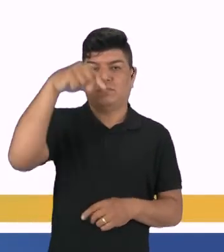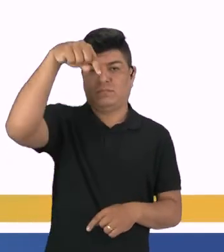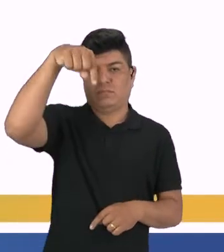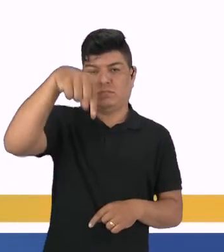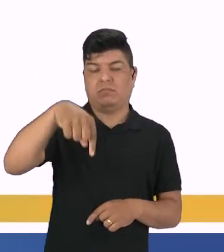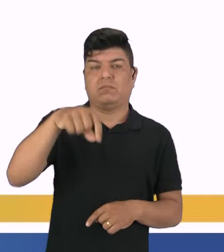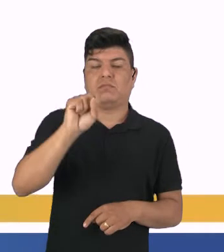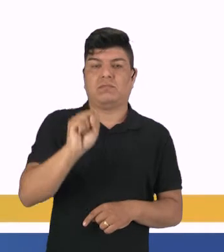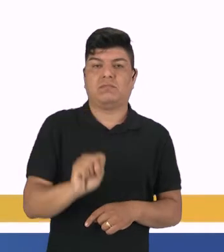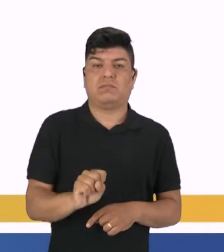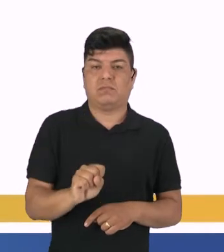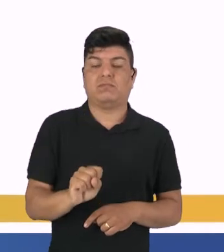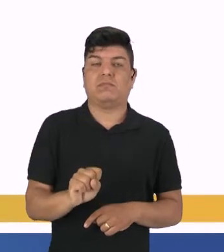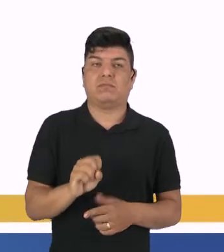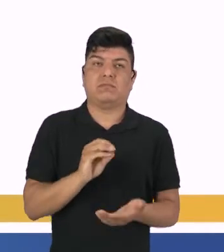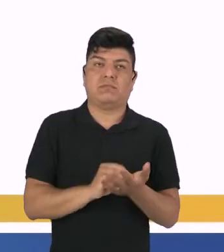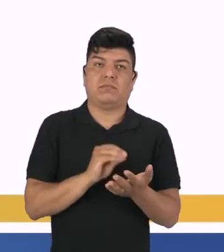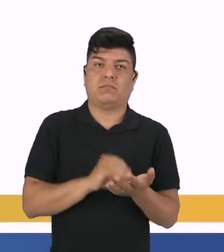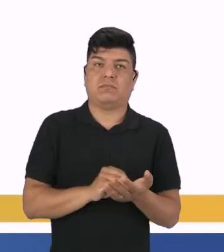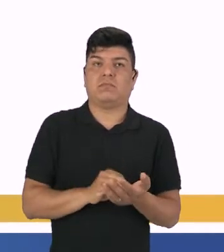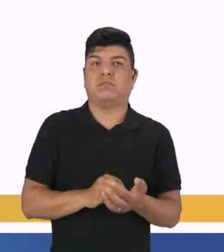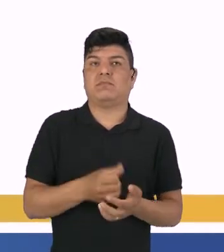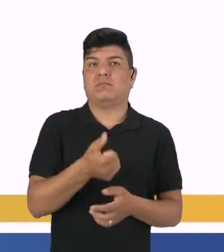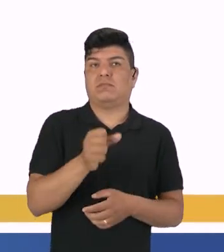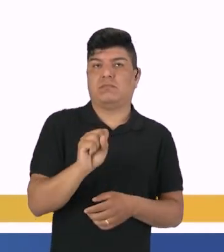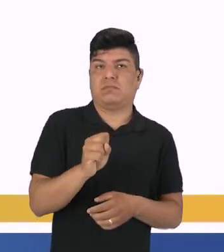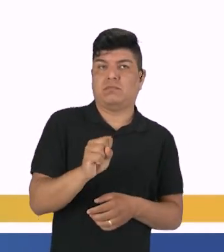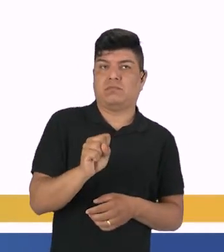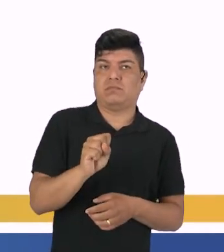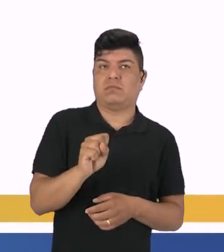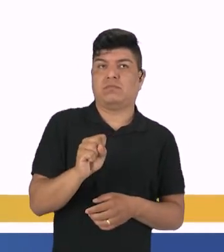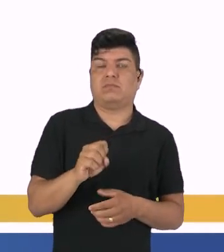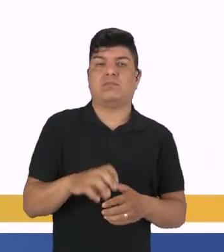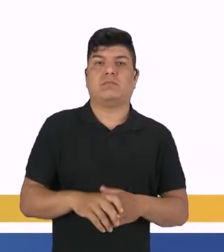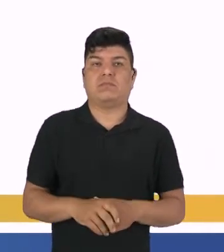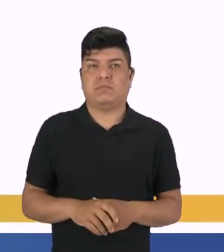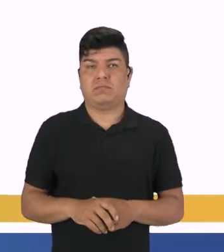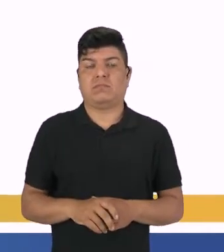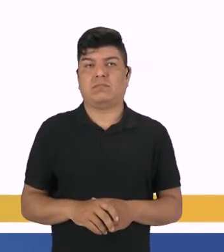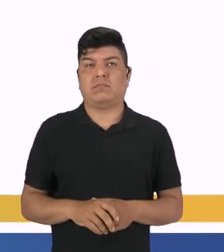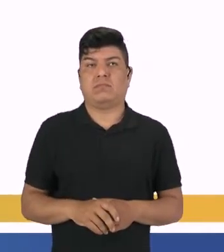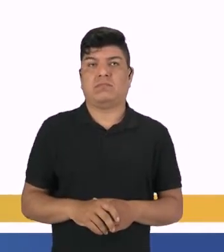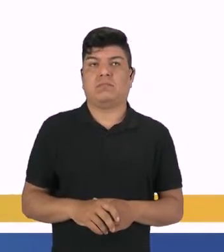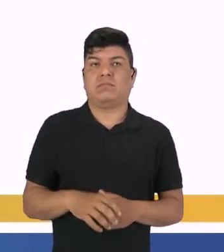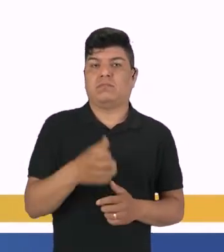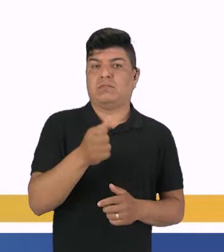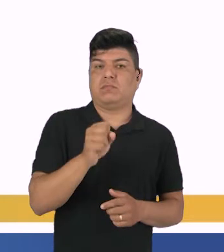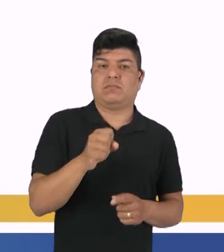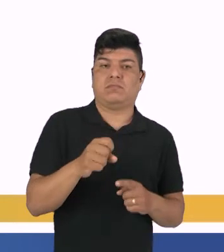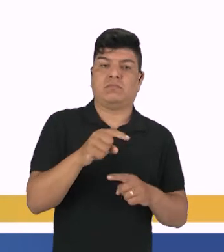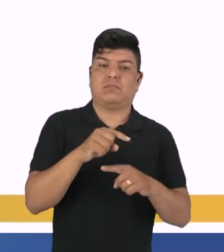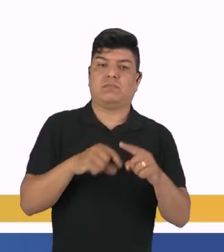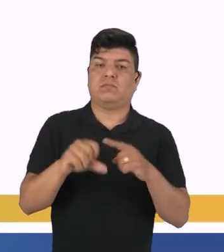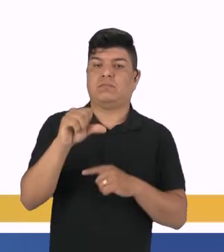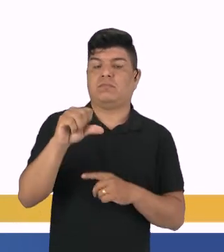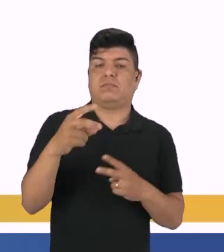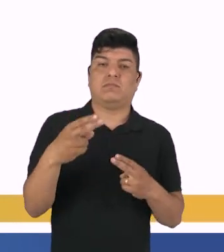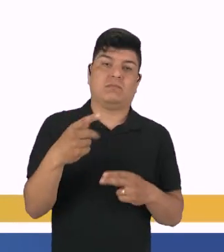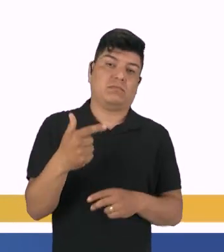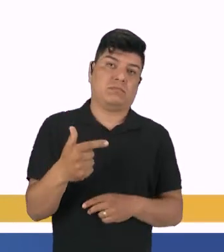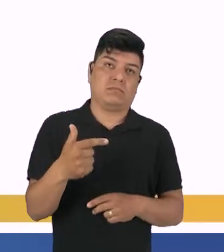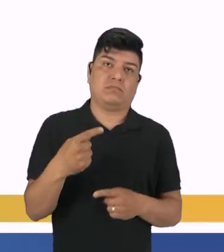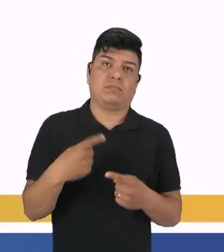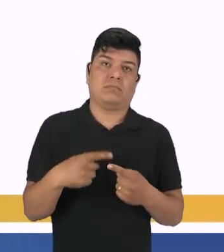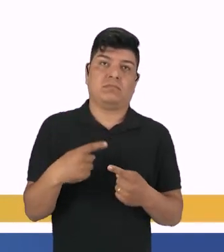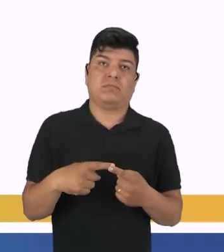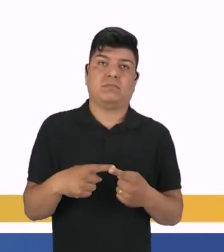número que faltava, que seria o 8. Então, eu vou descer ele para o lado do resto, 1 ficou 18. 18 dividido para 9 dá 2.